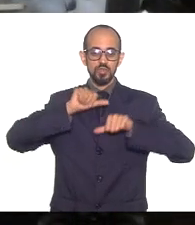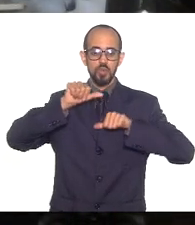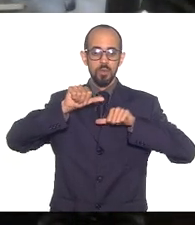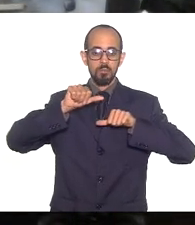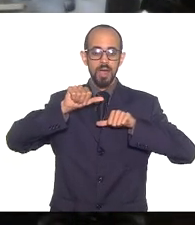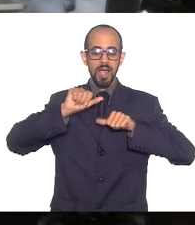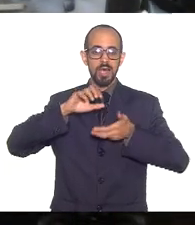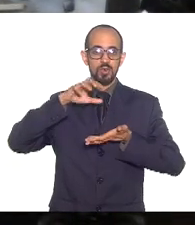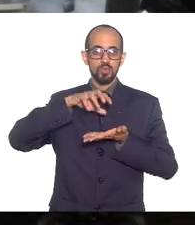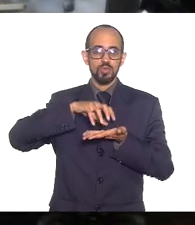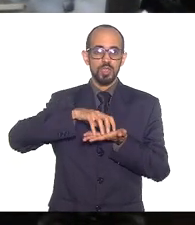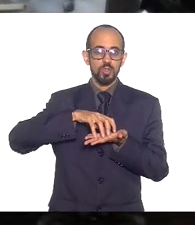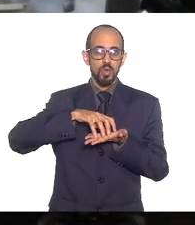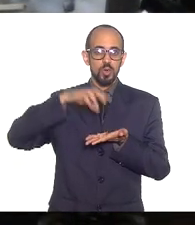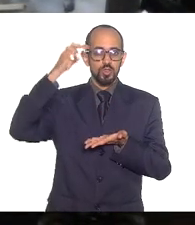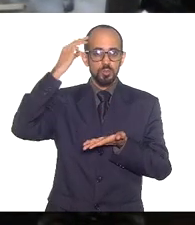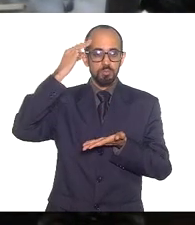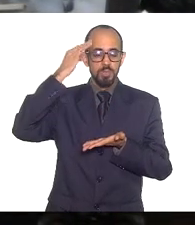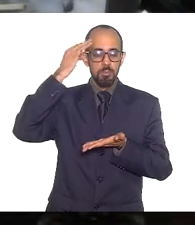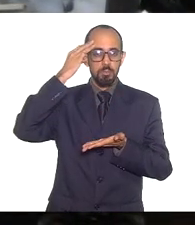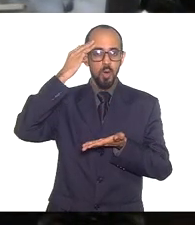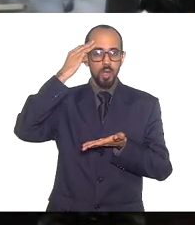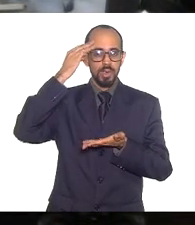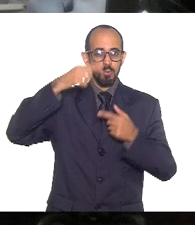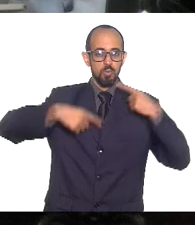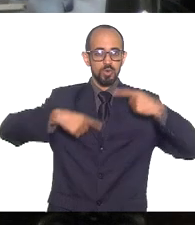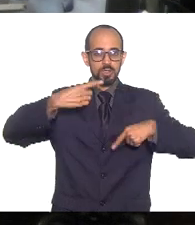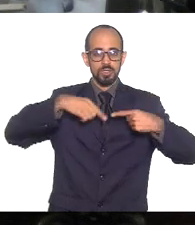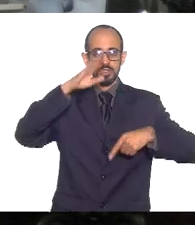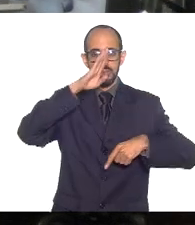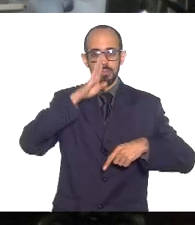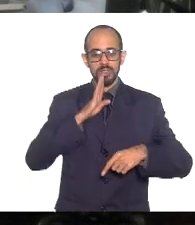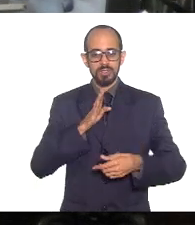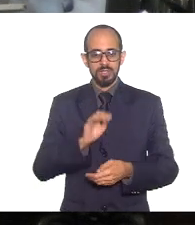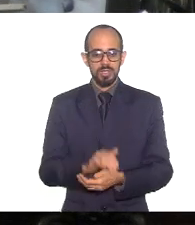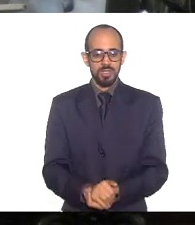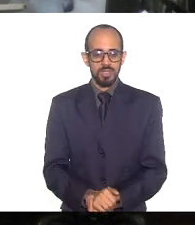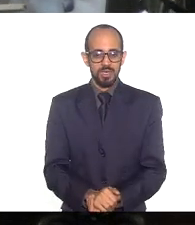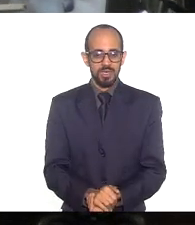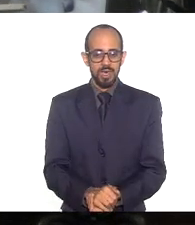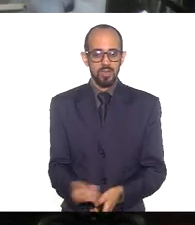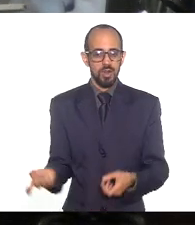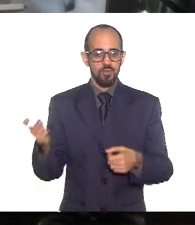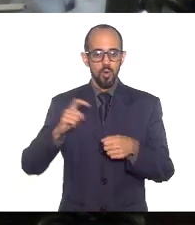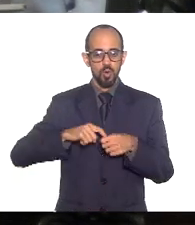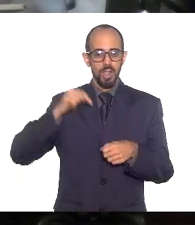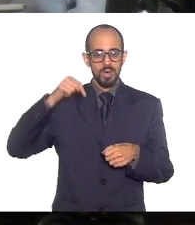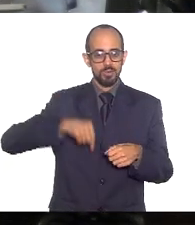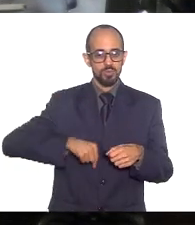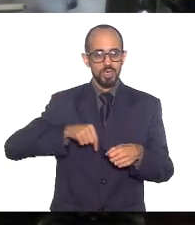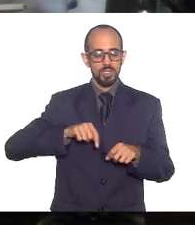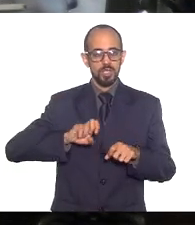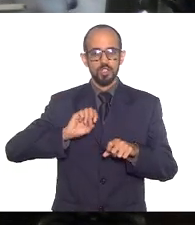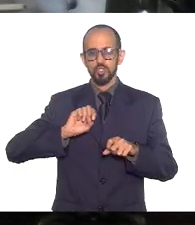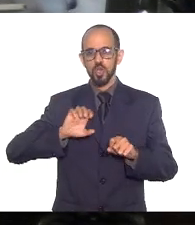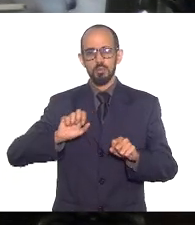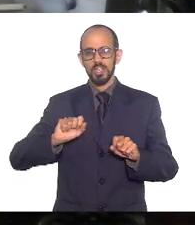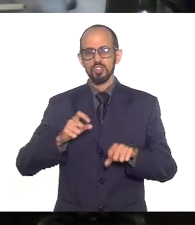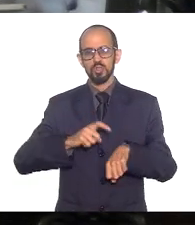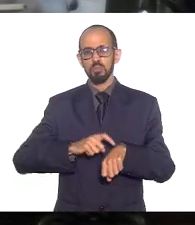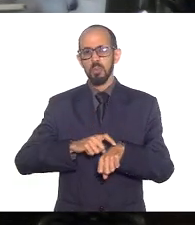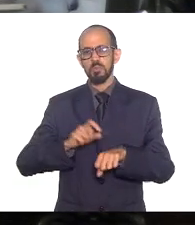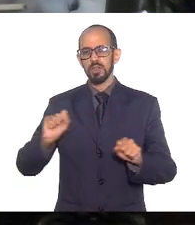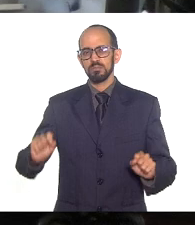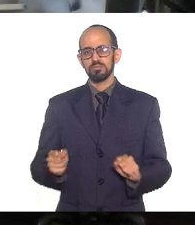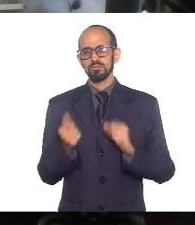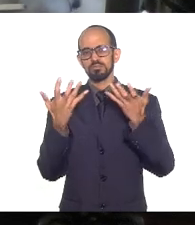centro de memória política brasileira é só Voltaremos a Esplanada agora para sessões solenes datas especiais